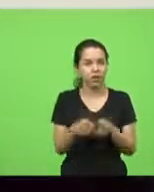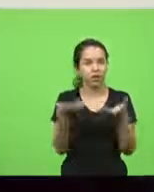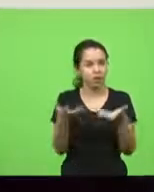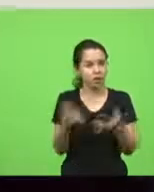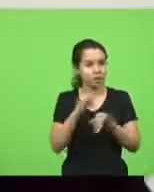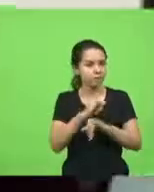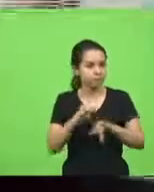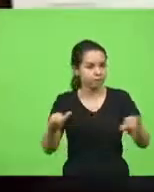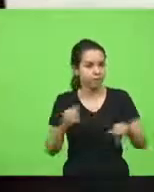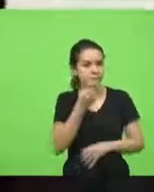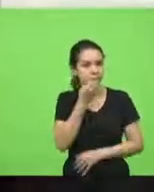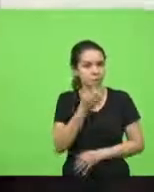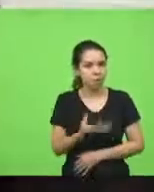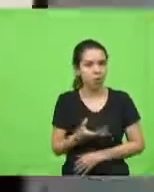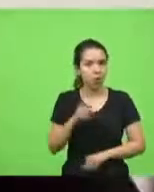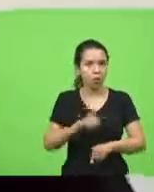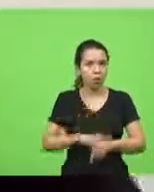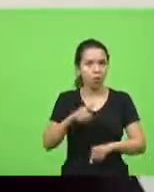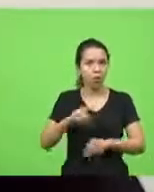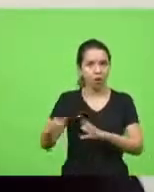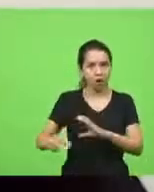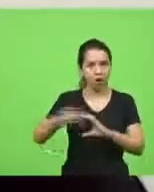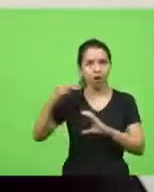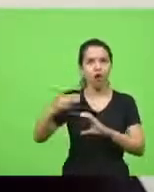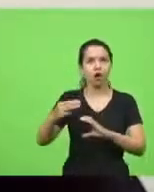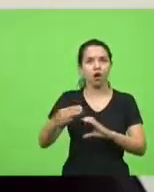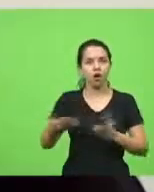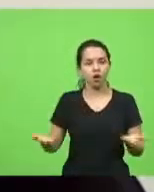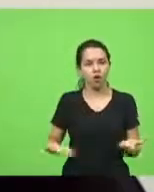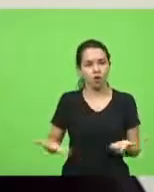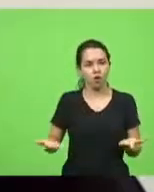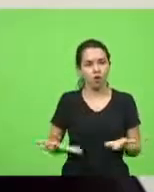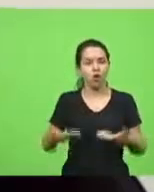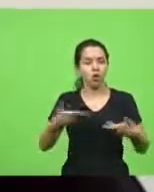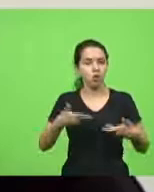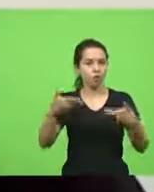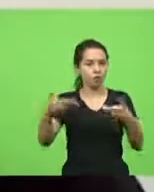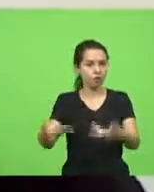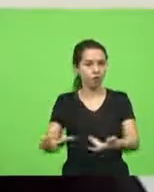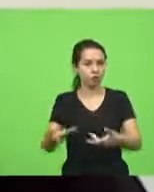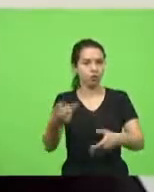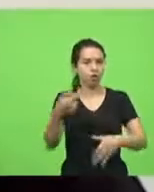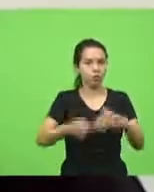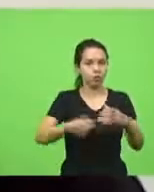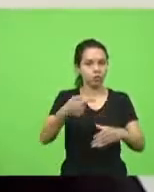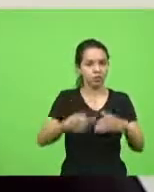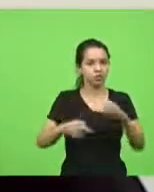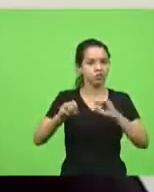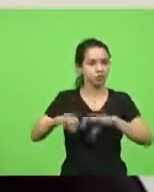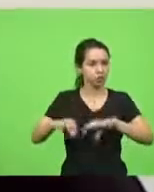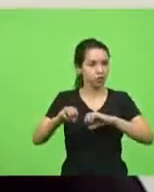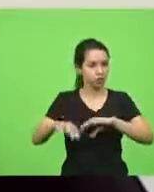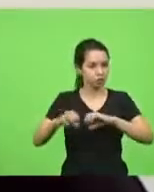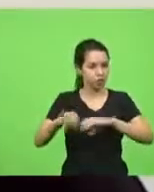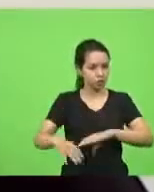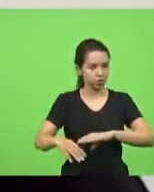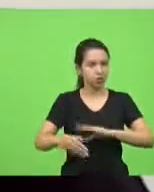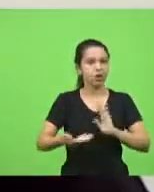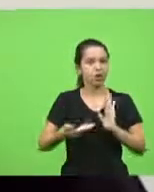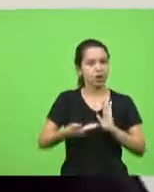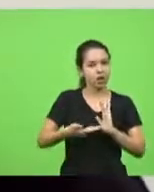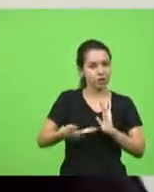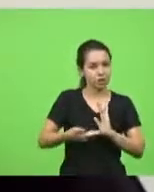que eu acabei de receber, está aqui no meu celular, um convite da Comissão de Educação da Câmara dos